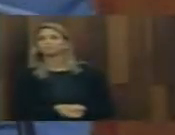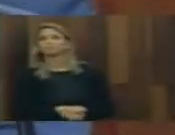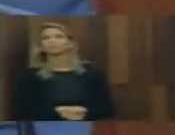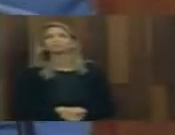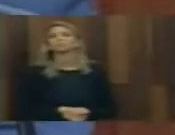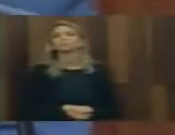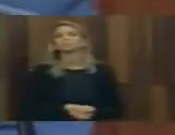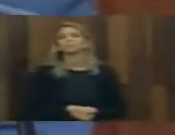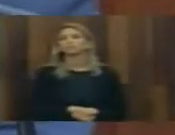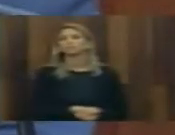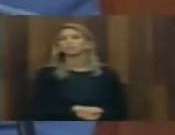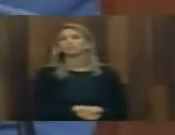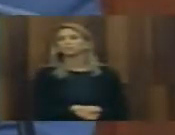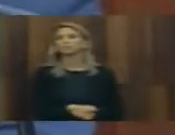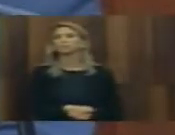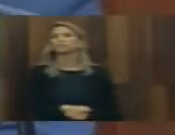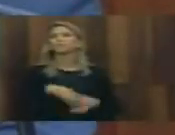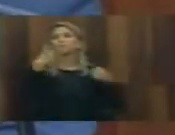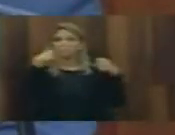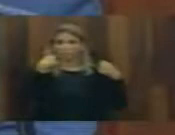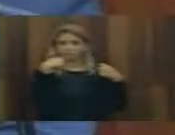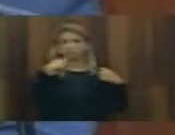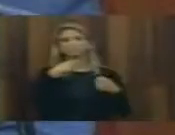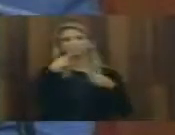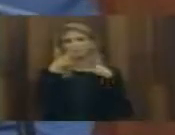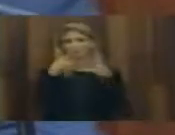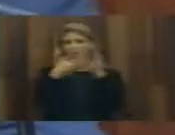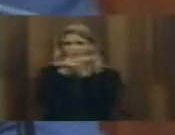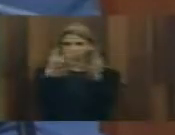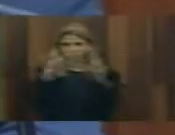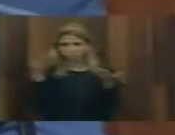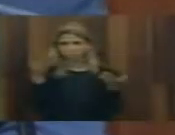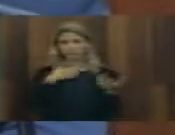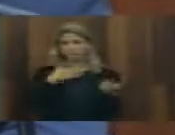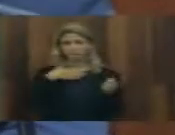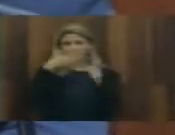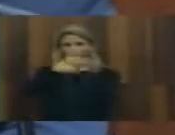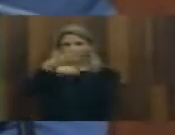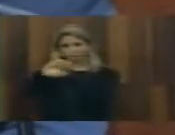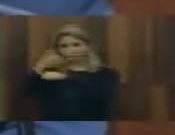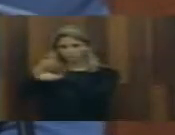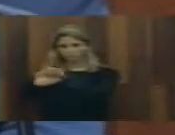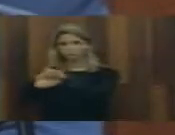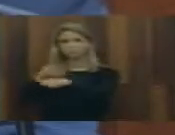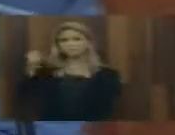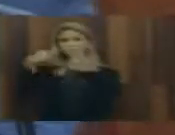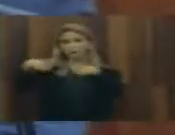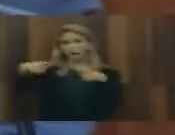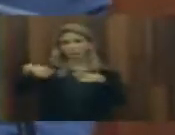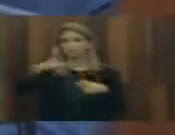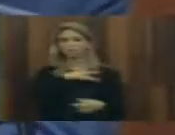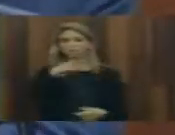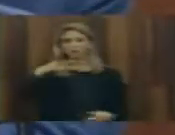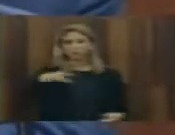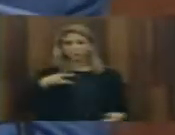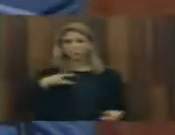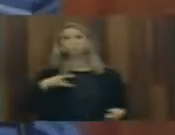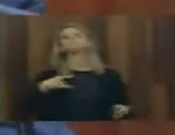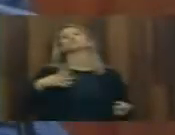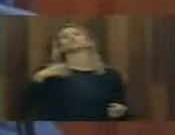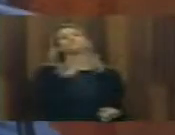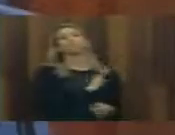eu tive fazendo algumas visitas nas unidades de saúde de Tamoios e